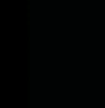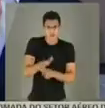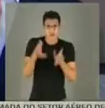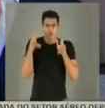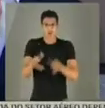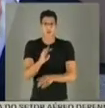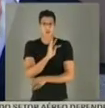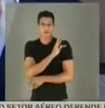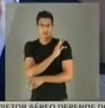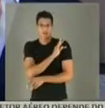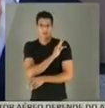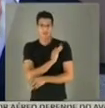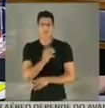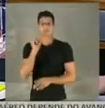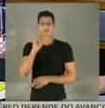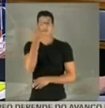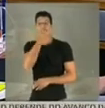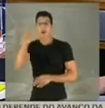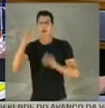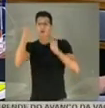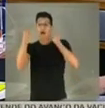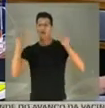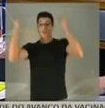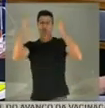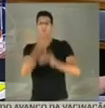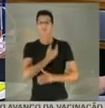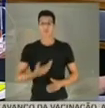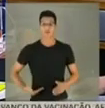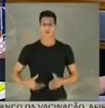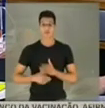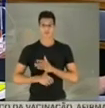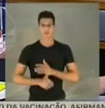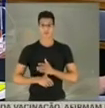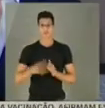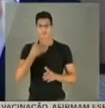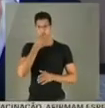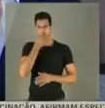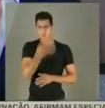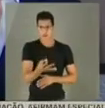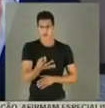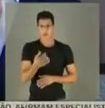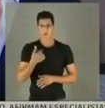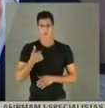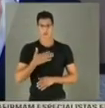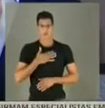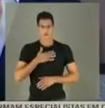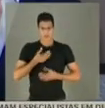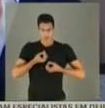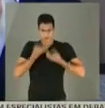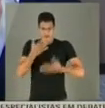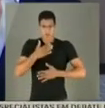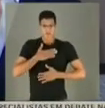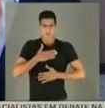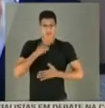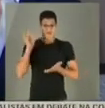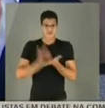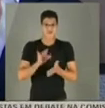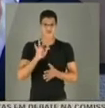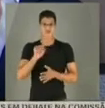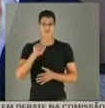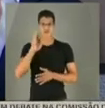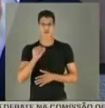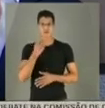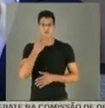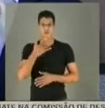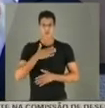Tramontina. Se uma outra autoridade pública assim atuasse. É opinião, senador. Eu vim para cá para Não. relatar fatos Doutora e